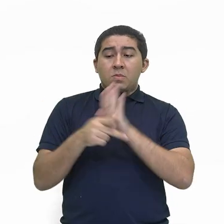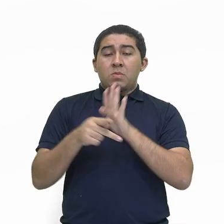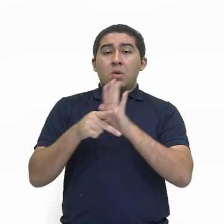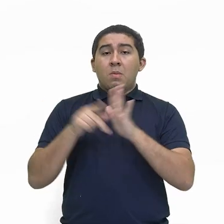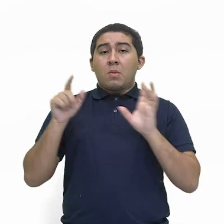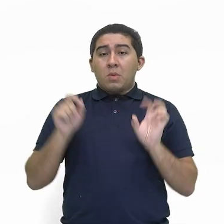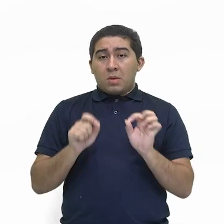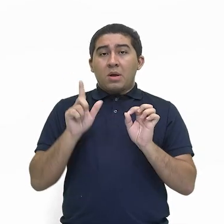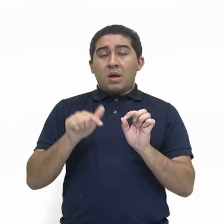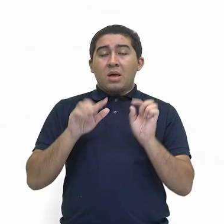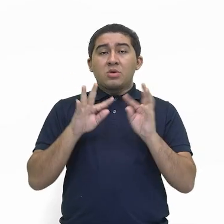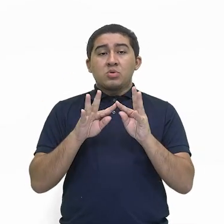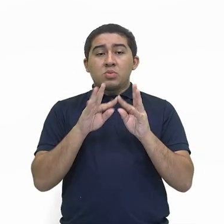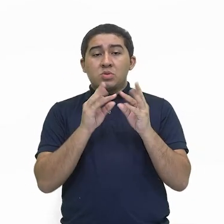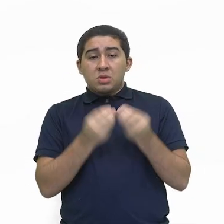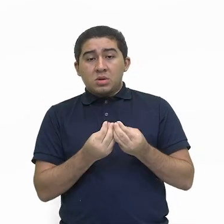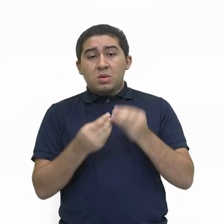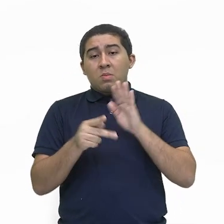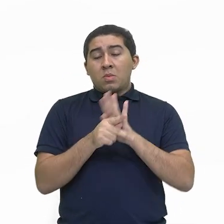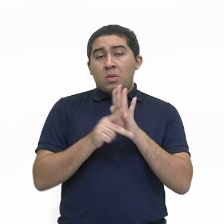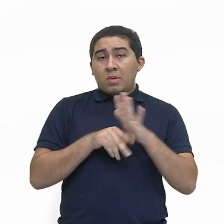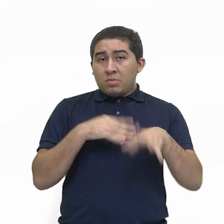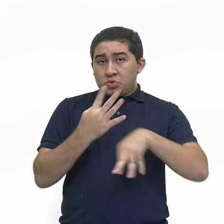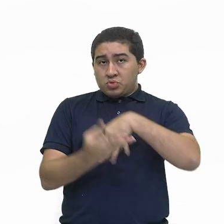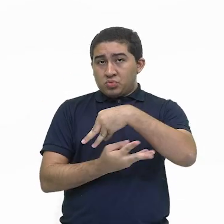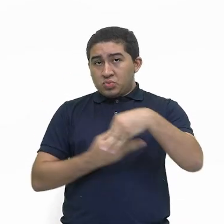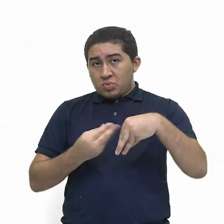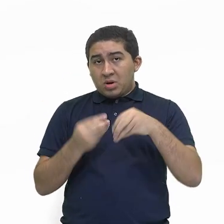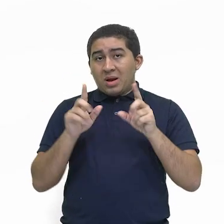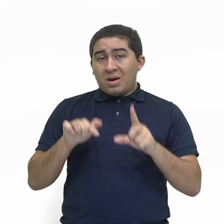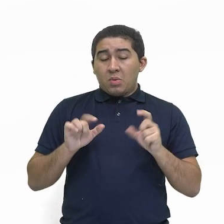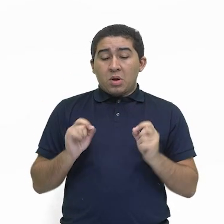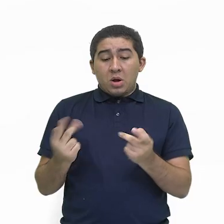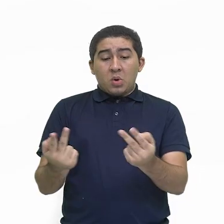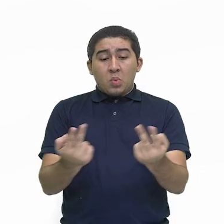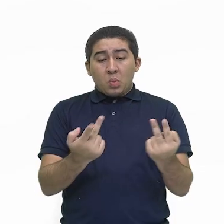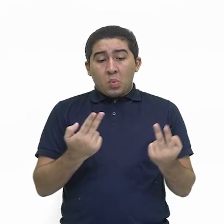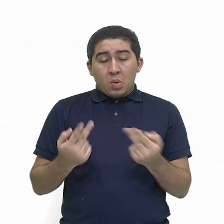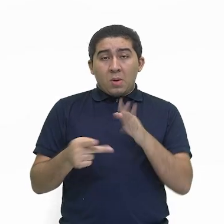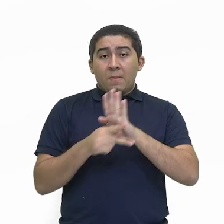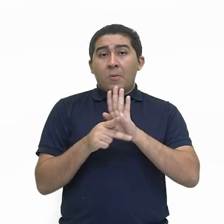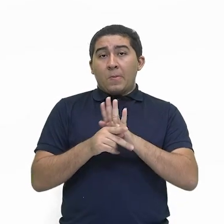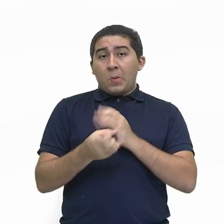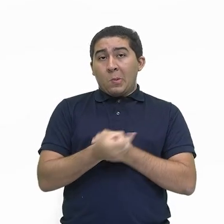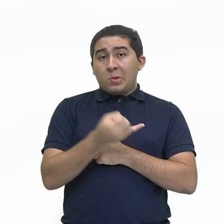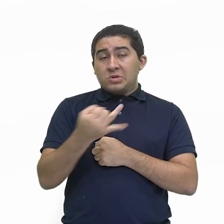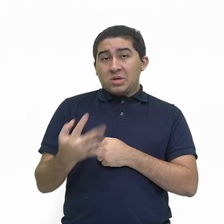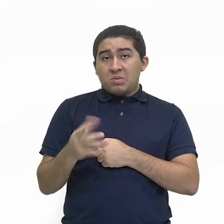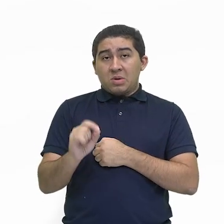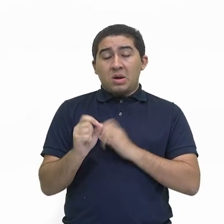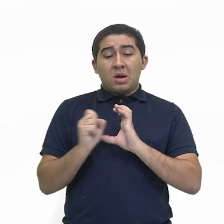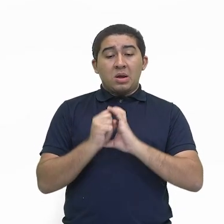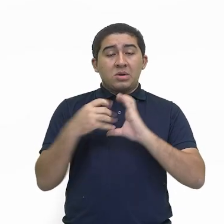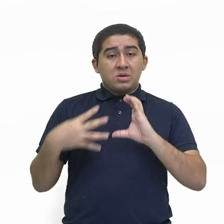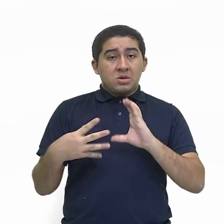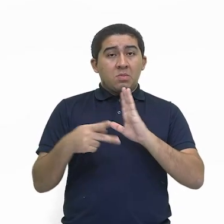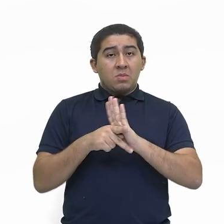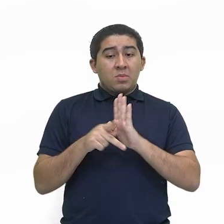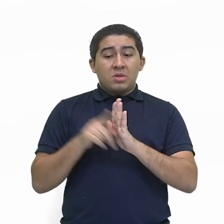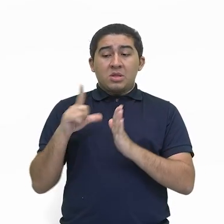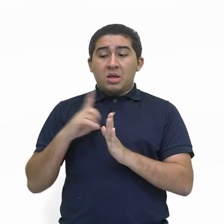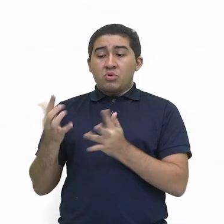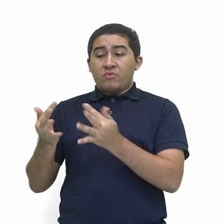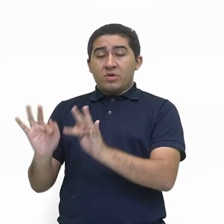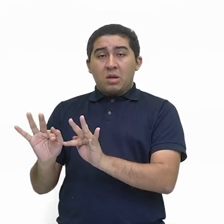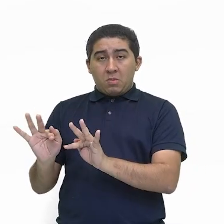né, nas substâncias reagentes é igual à quantidade de elementos presentes